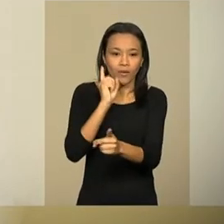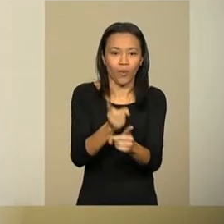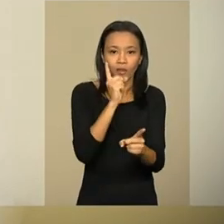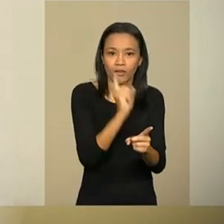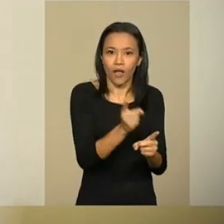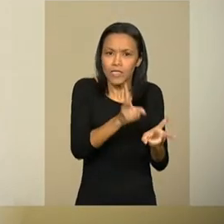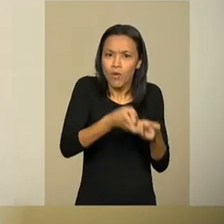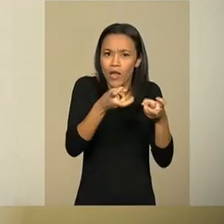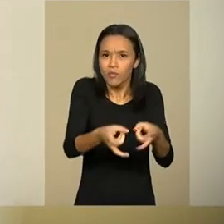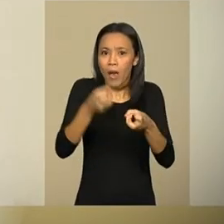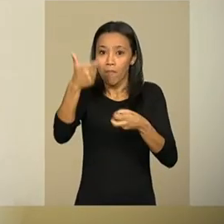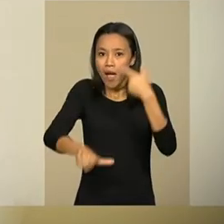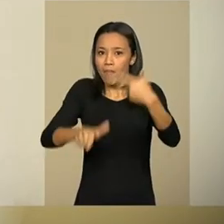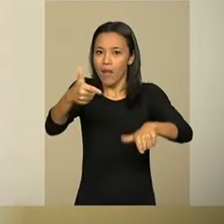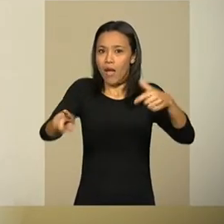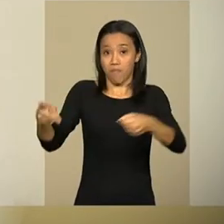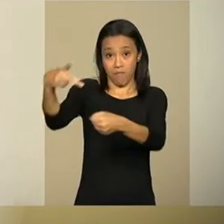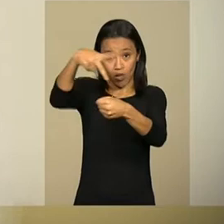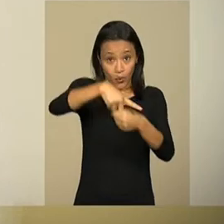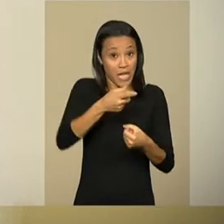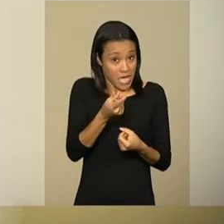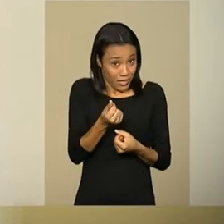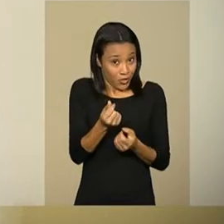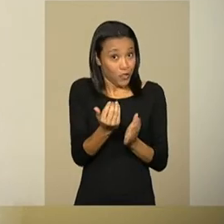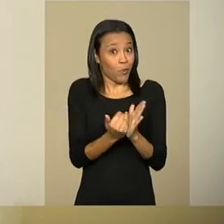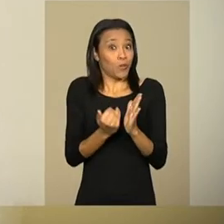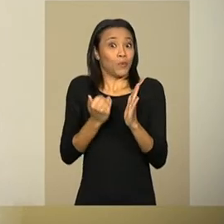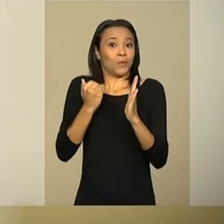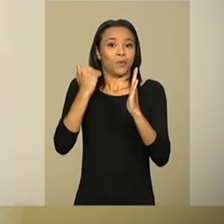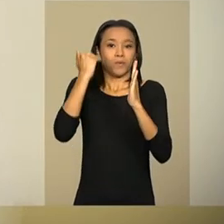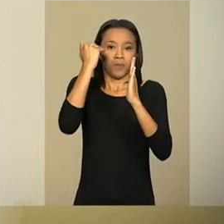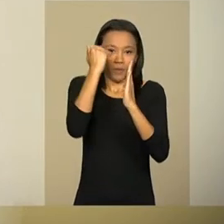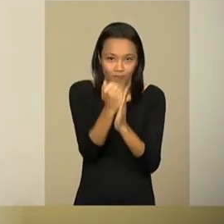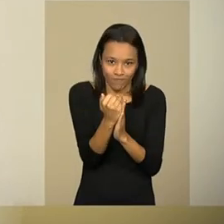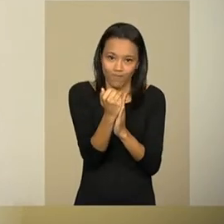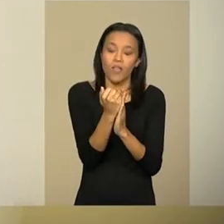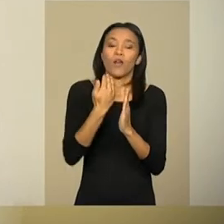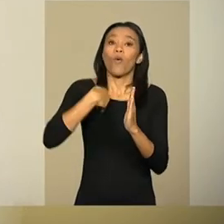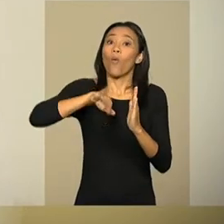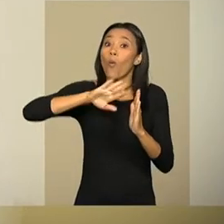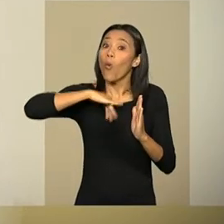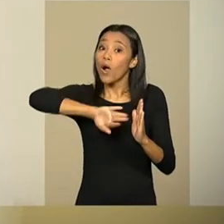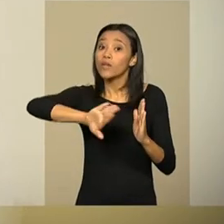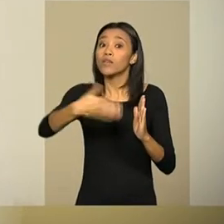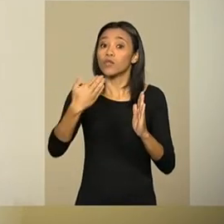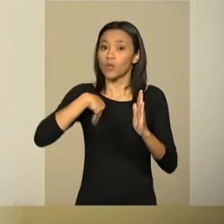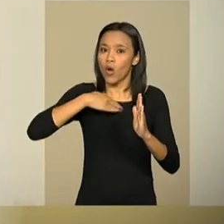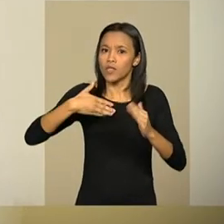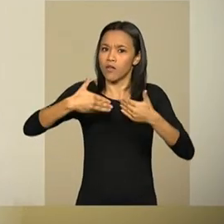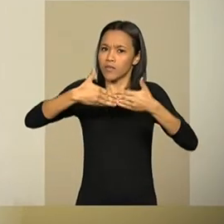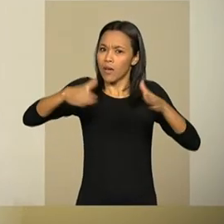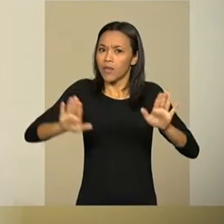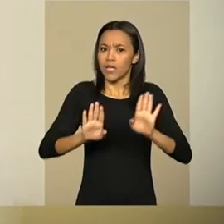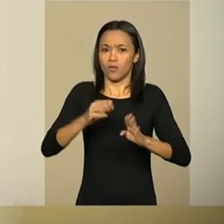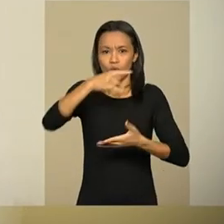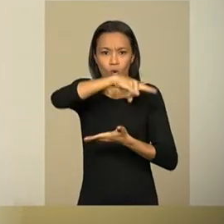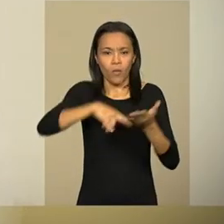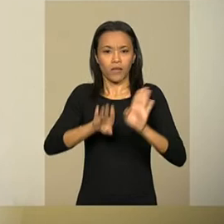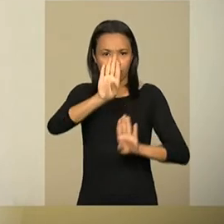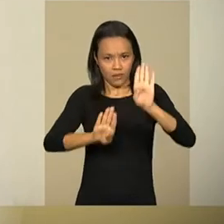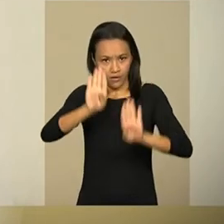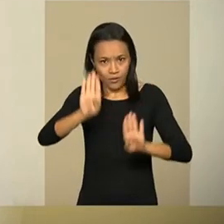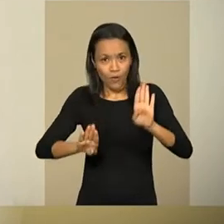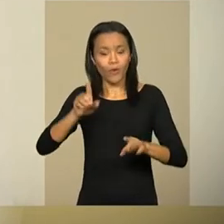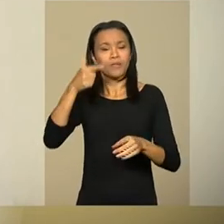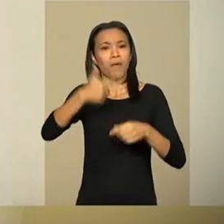explorar cada vez mais este valor pode subir em que vamos abrindo novas licitações colocando